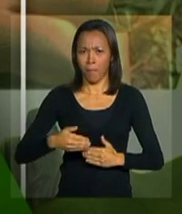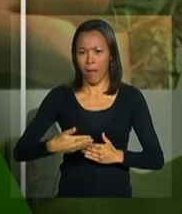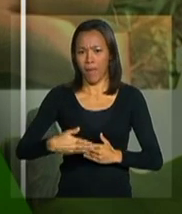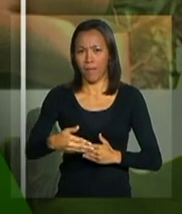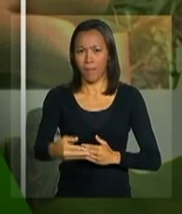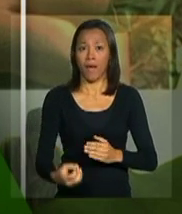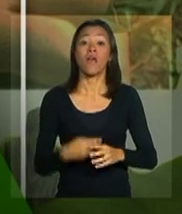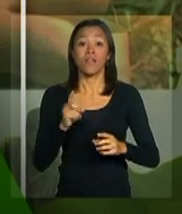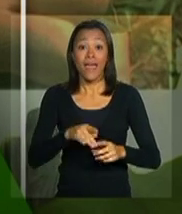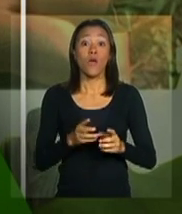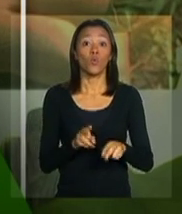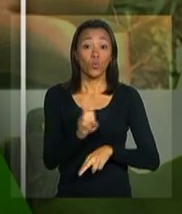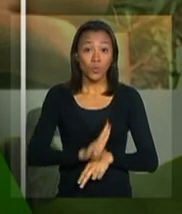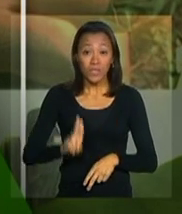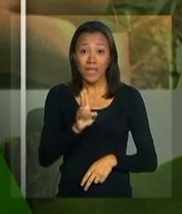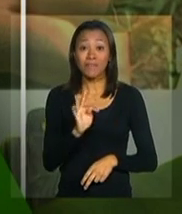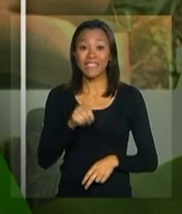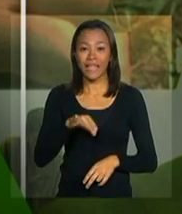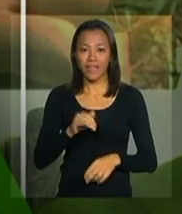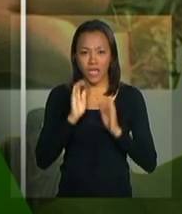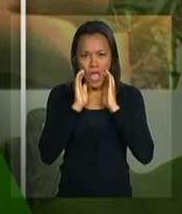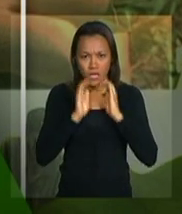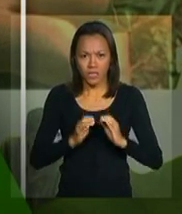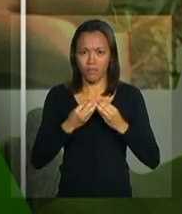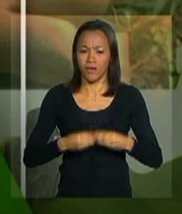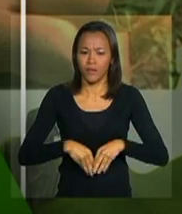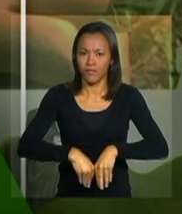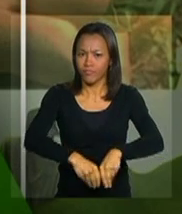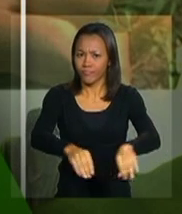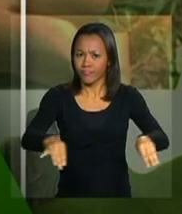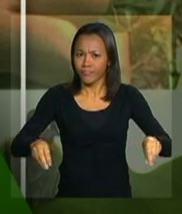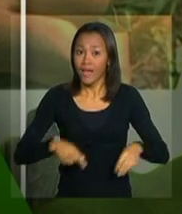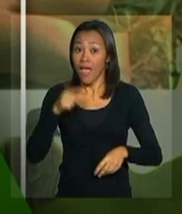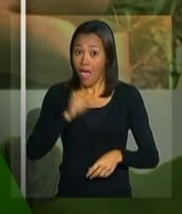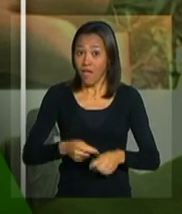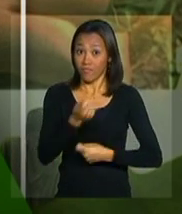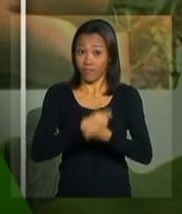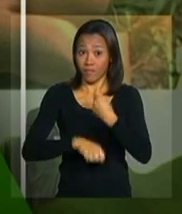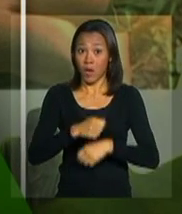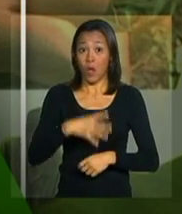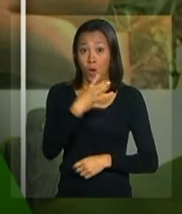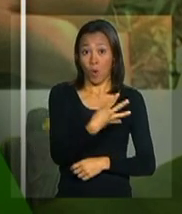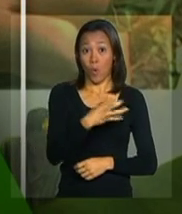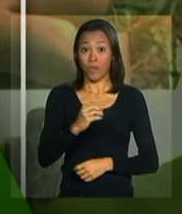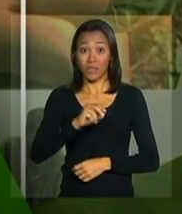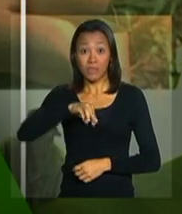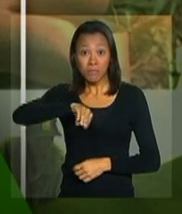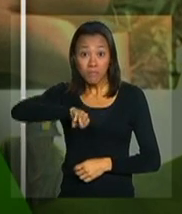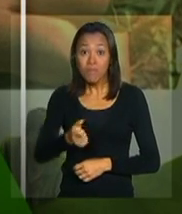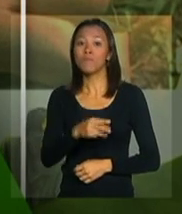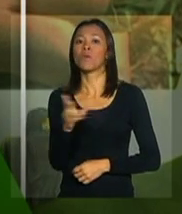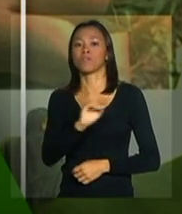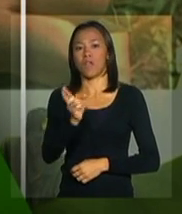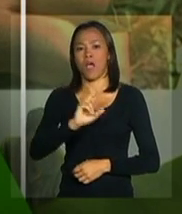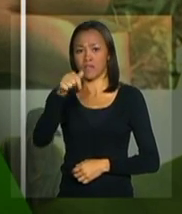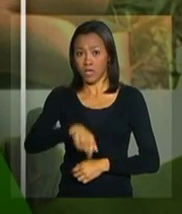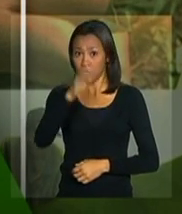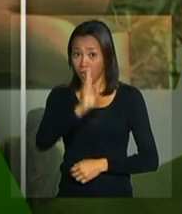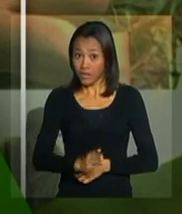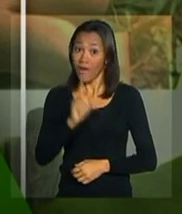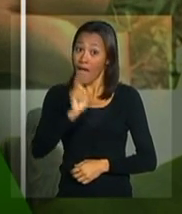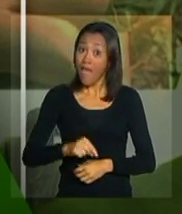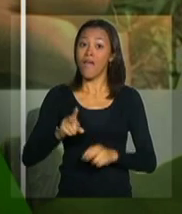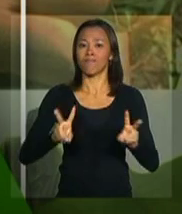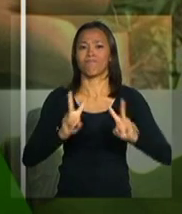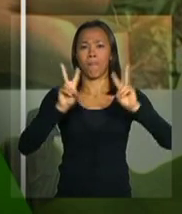são utilizadas técnicas que respeitam o meio ambiente. Esse mercado, que movimenta R$ 400 milhões por ano aqui no Brasil, é um dos